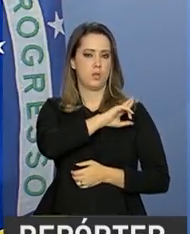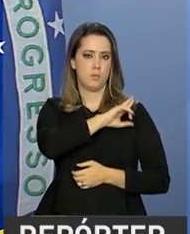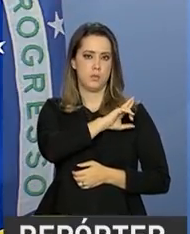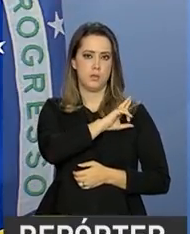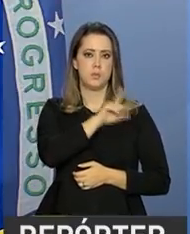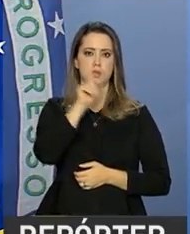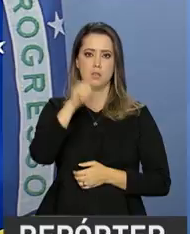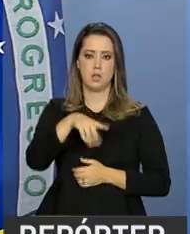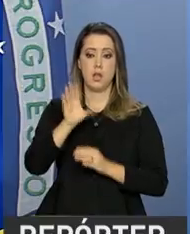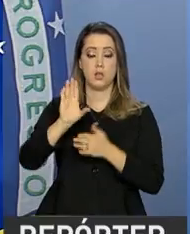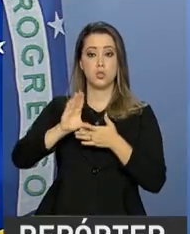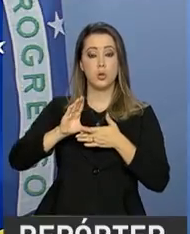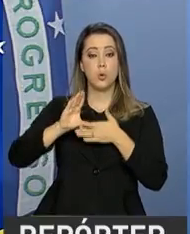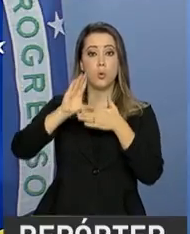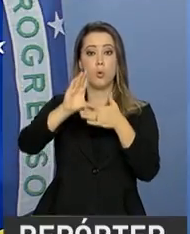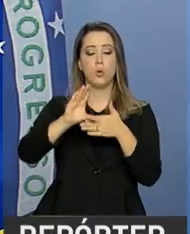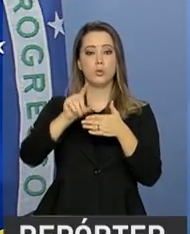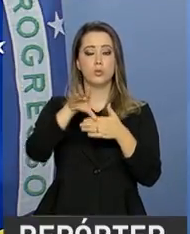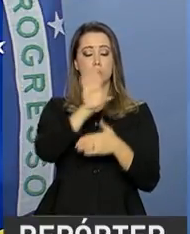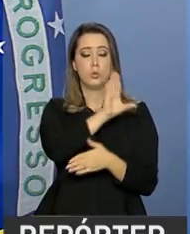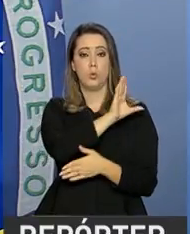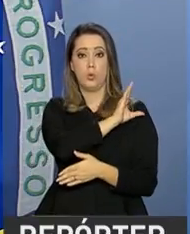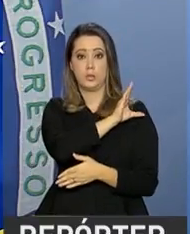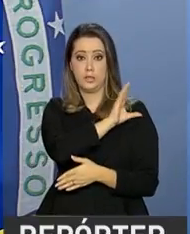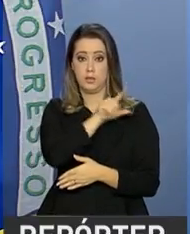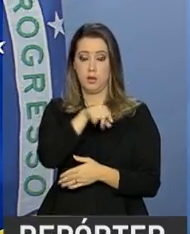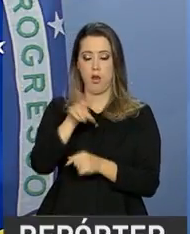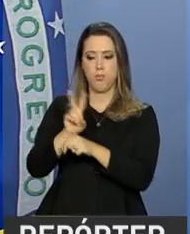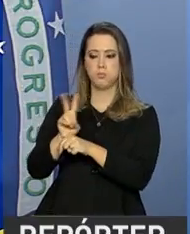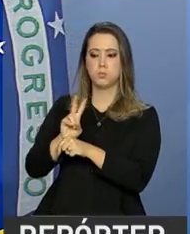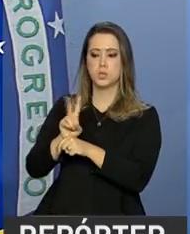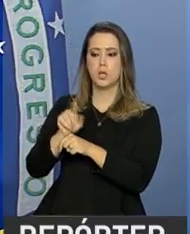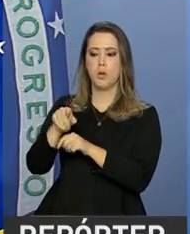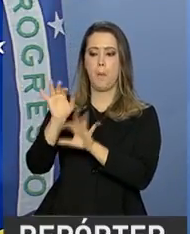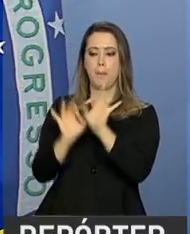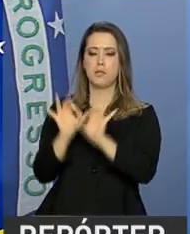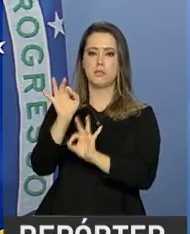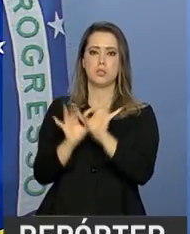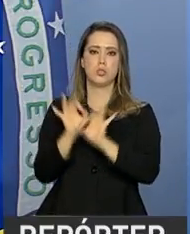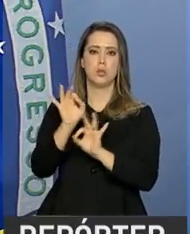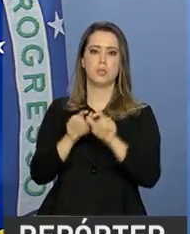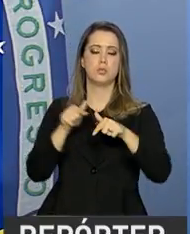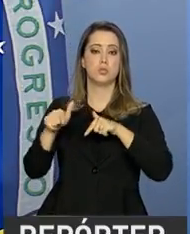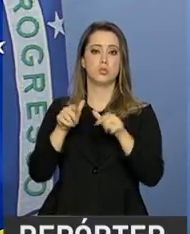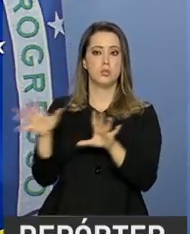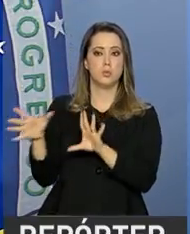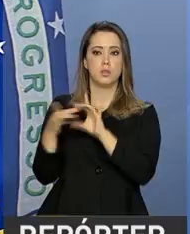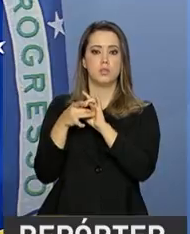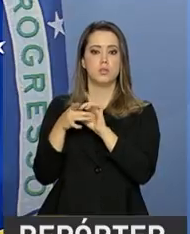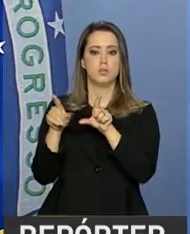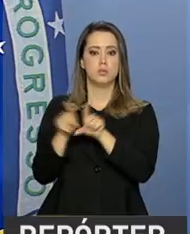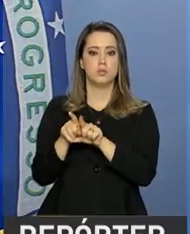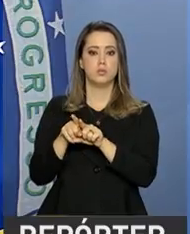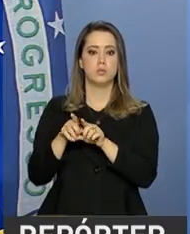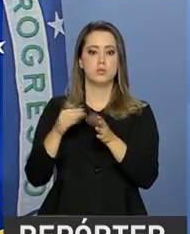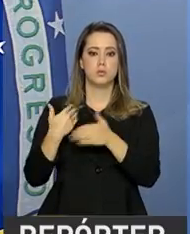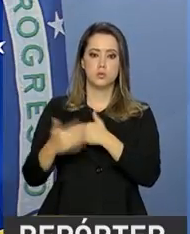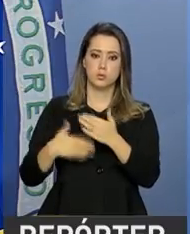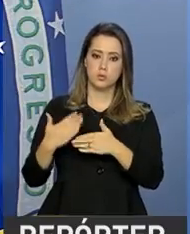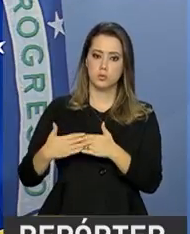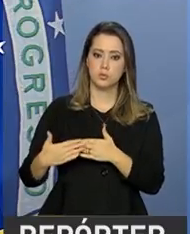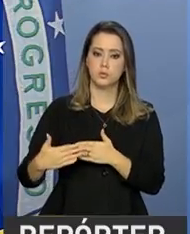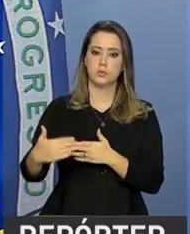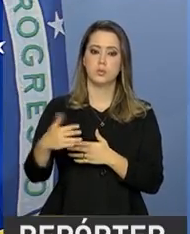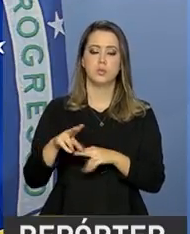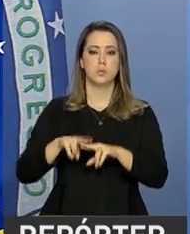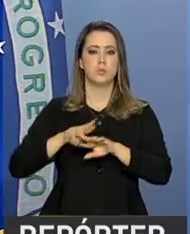será coordenar e supervisionar o planejamento e execução das ações conjuntas a serem desenvolvidas